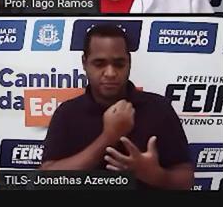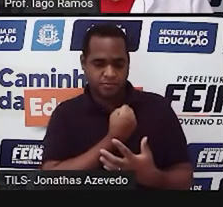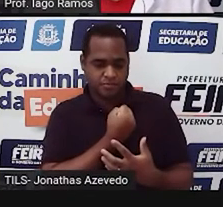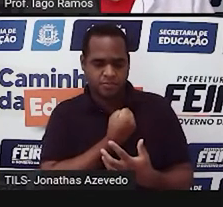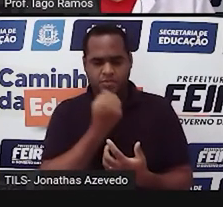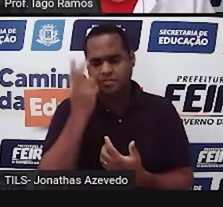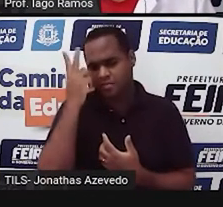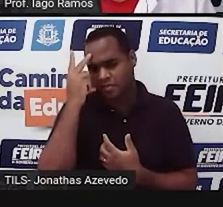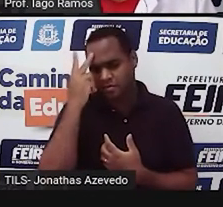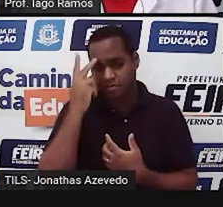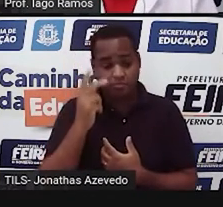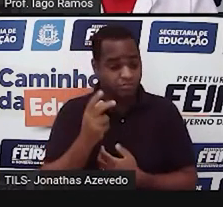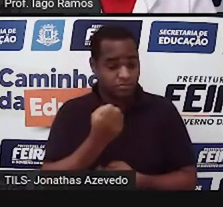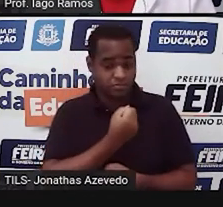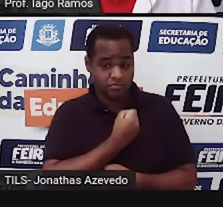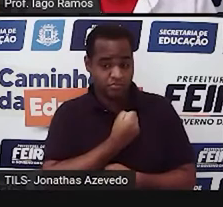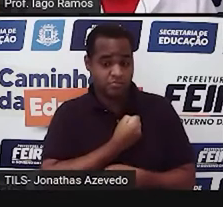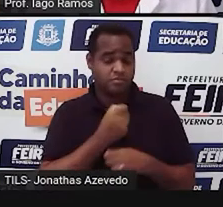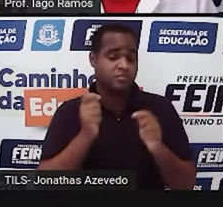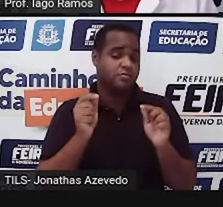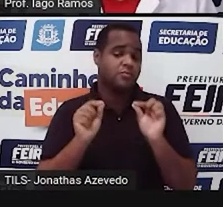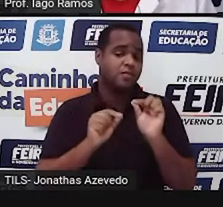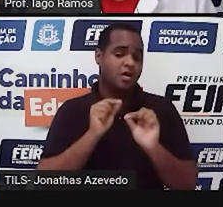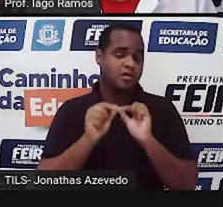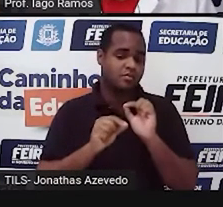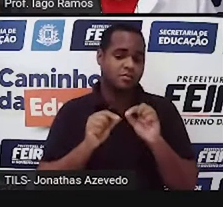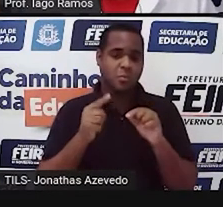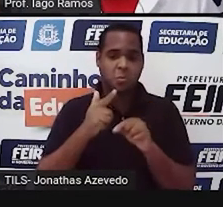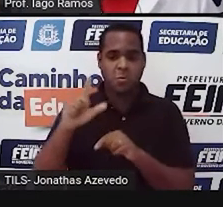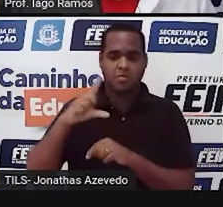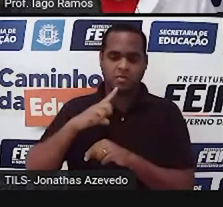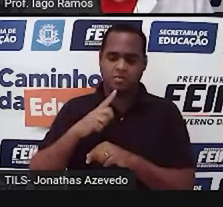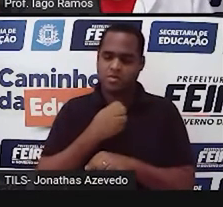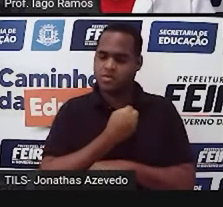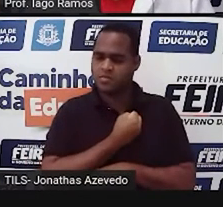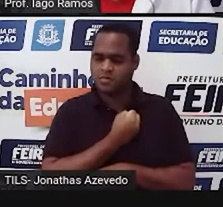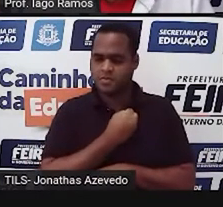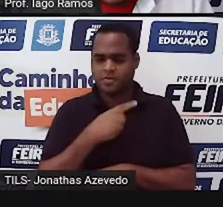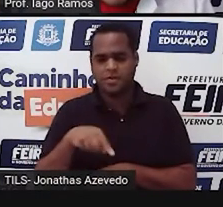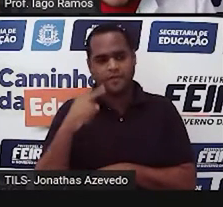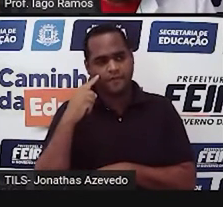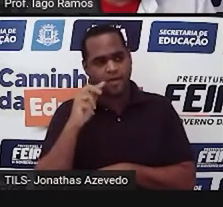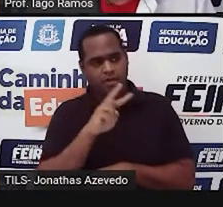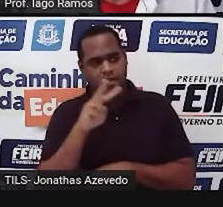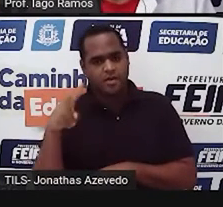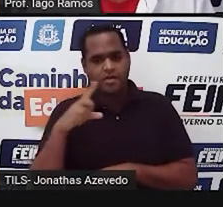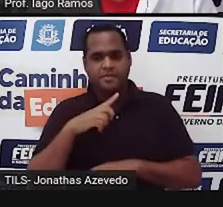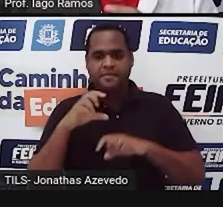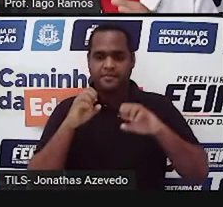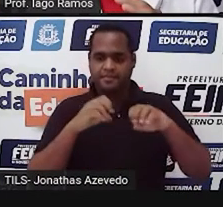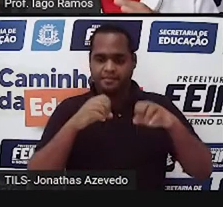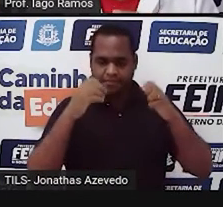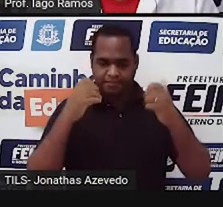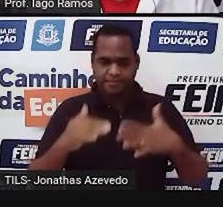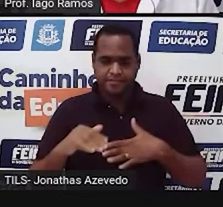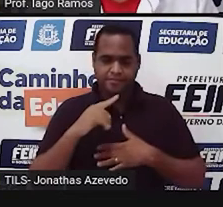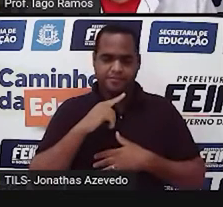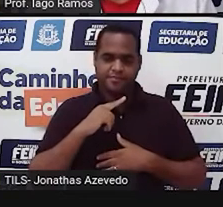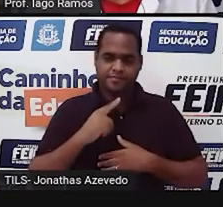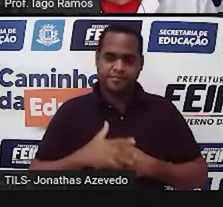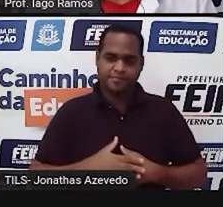Então esse é um tipo de número e qual foi o outro tipo de número que a gente já viu em nossas aulas Quem